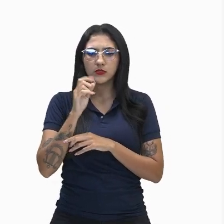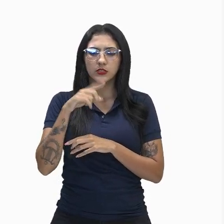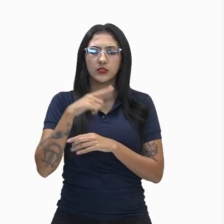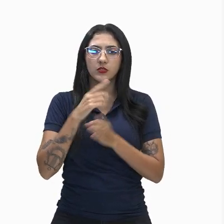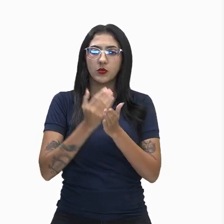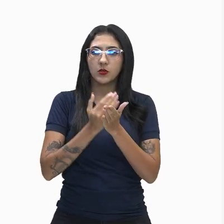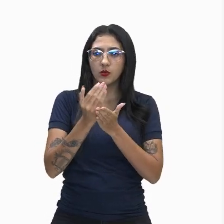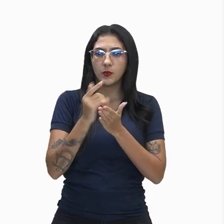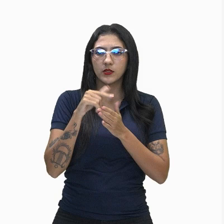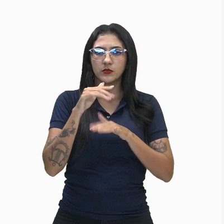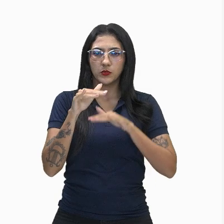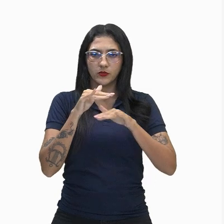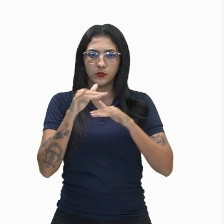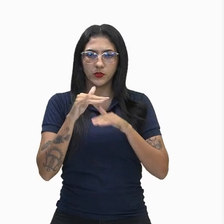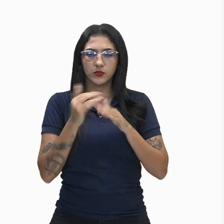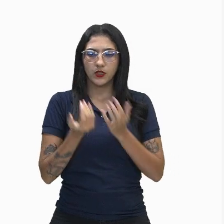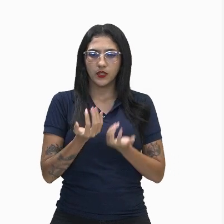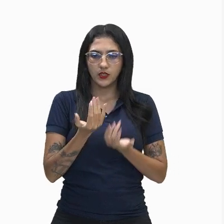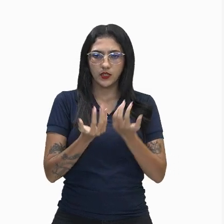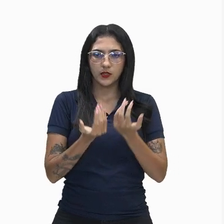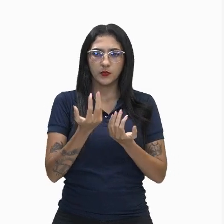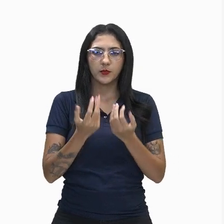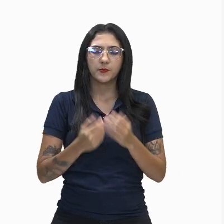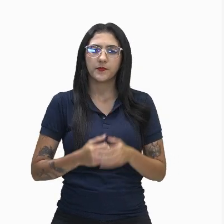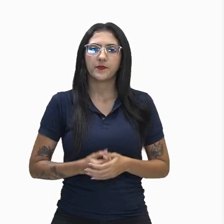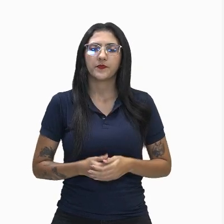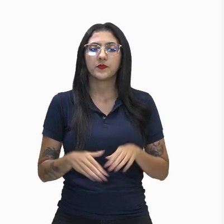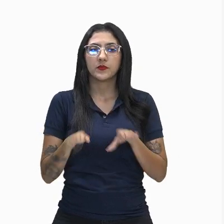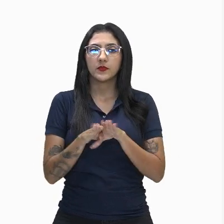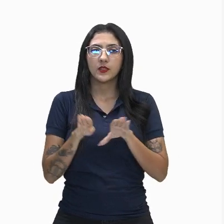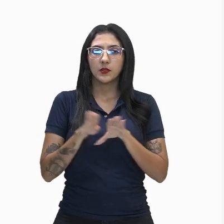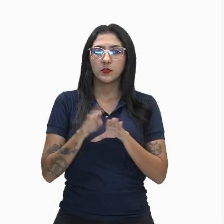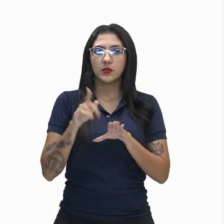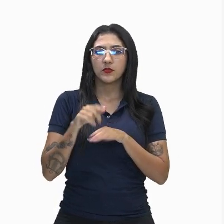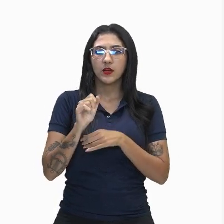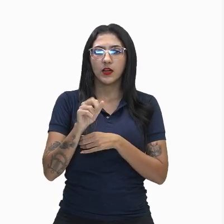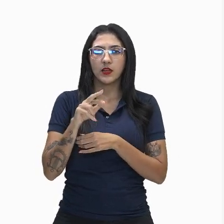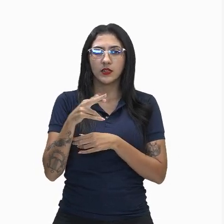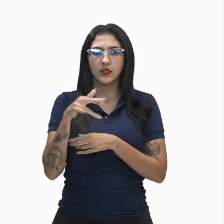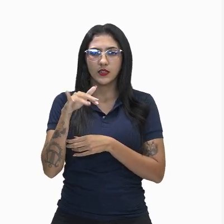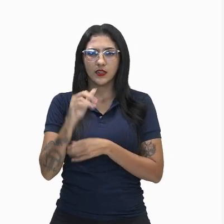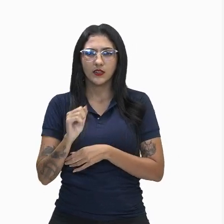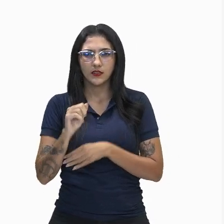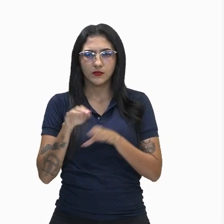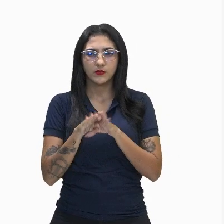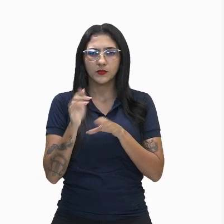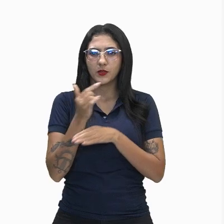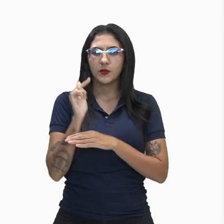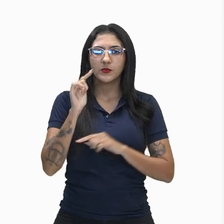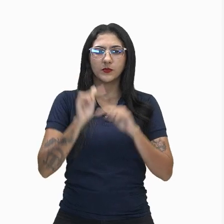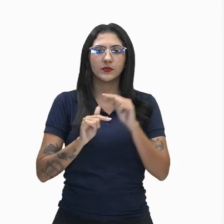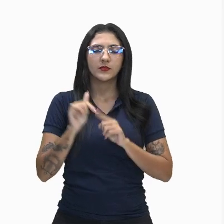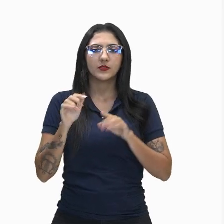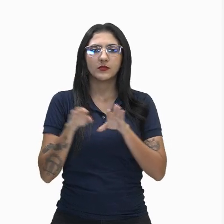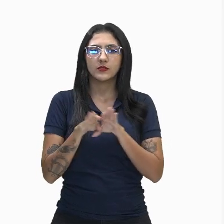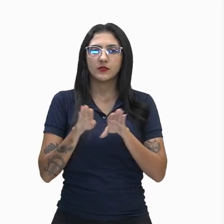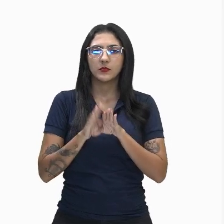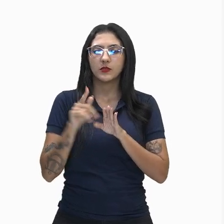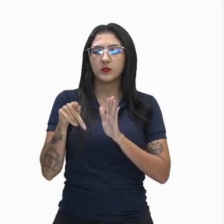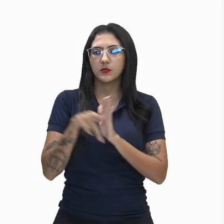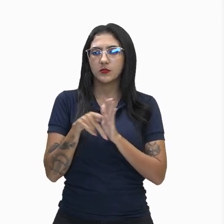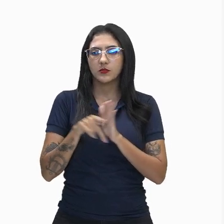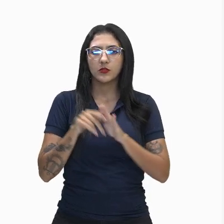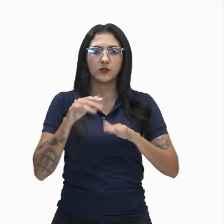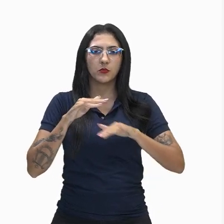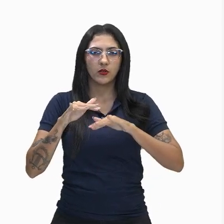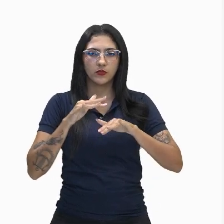de ar-combustível. E também vamos ter aí a biela e o virabrequim, que transformam o movimento para cima e para